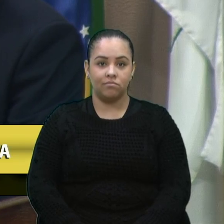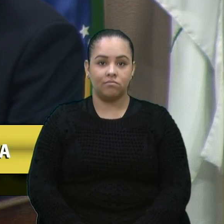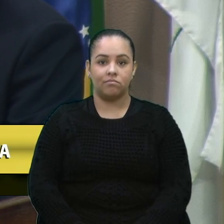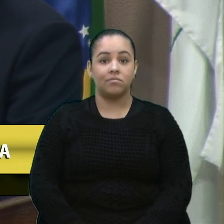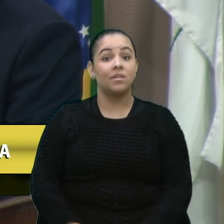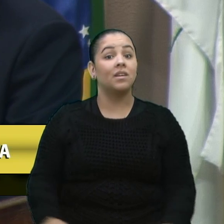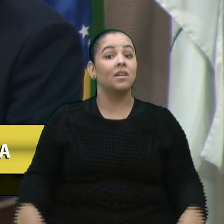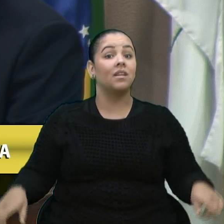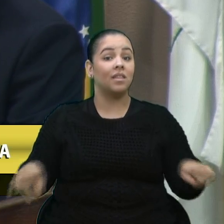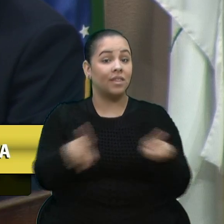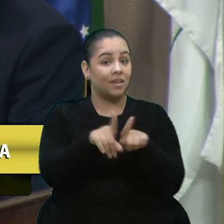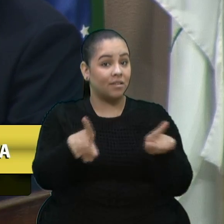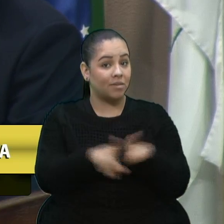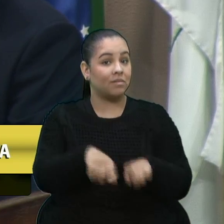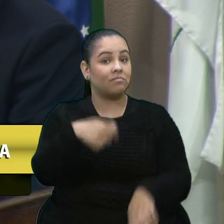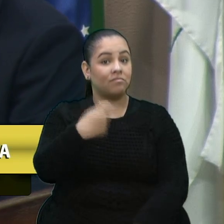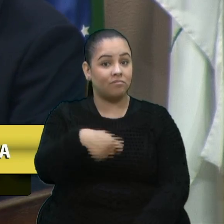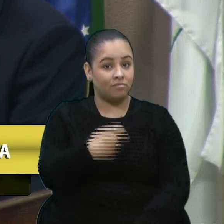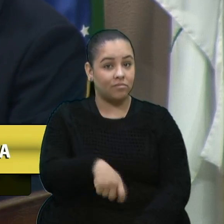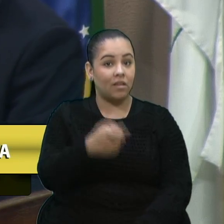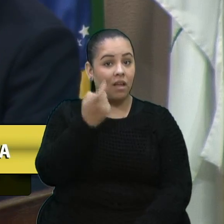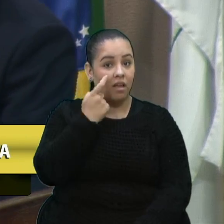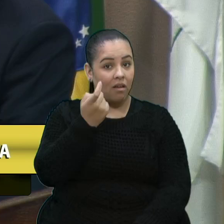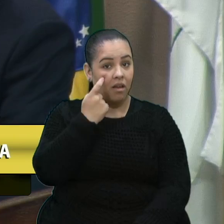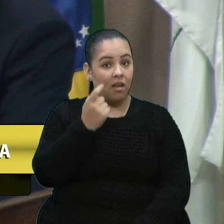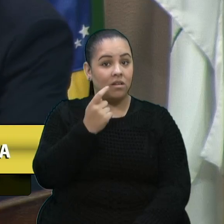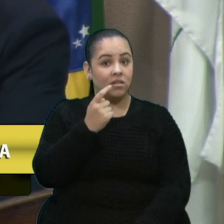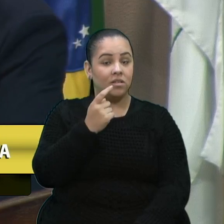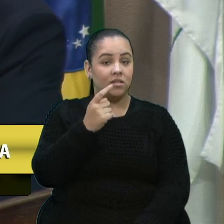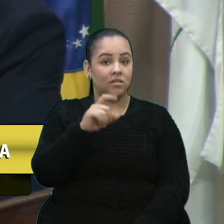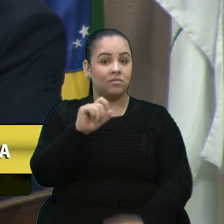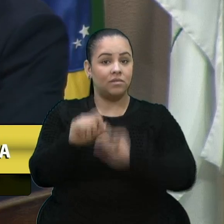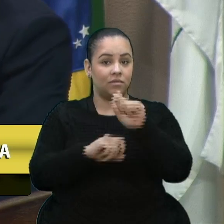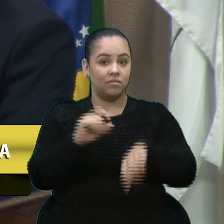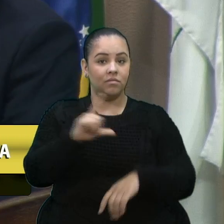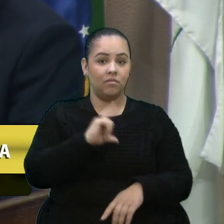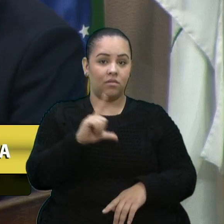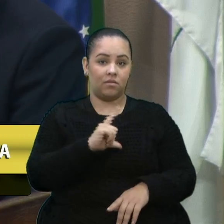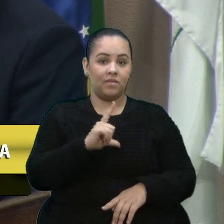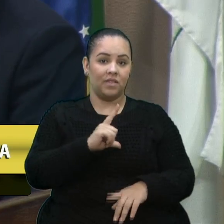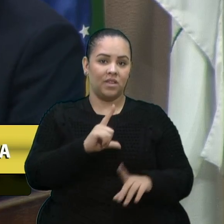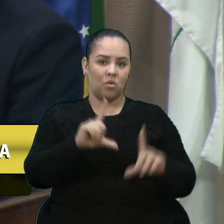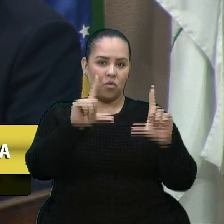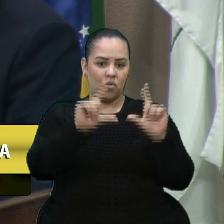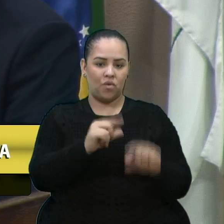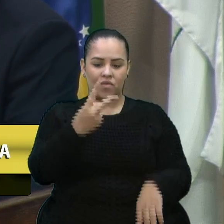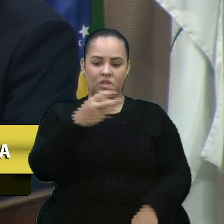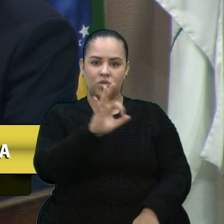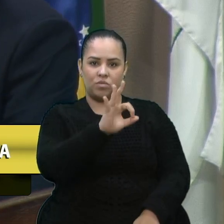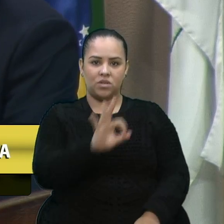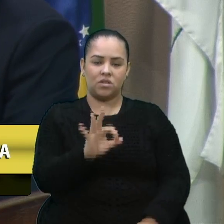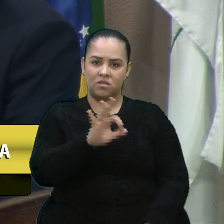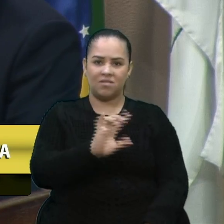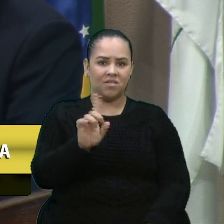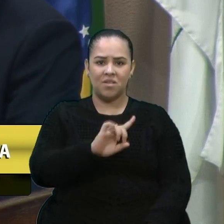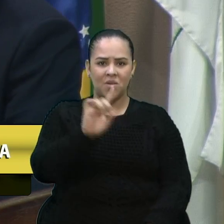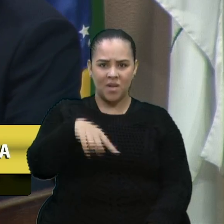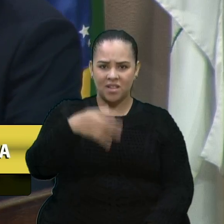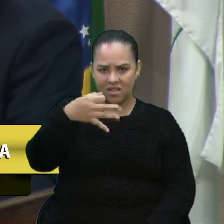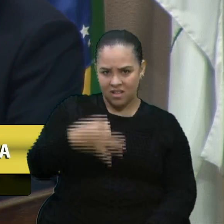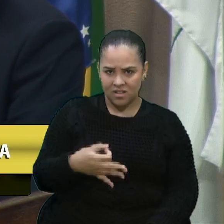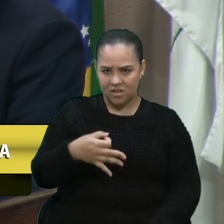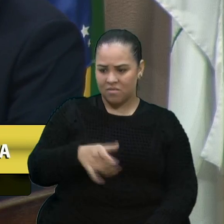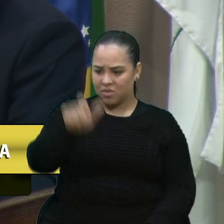deve ser reavaliado a questão dos descontos progressivos, definido em 20%. Não é crível que o